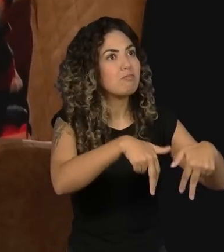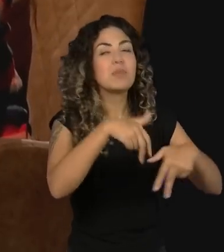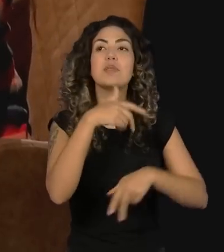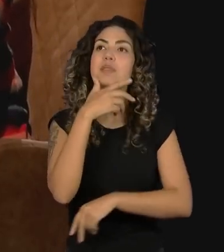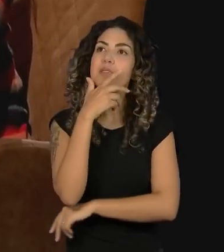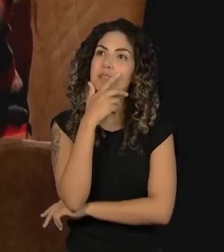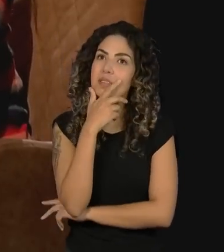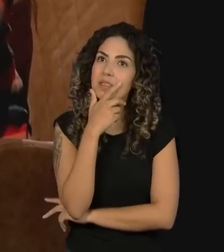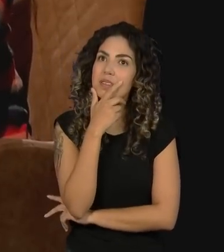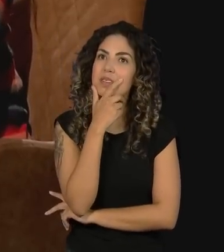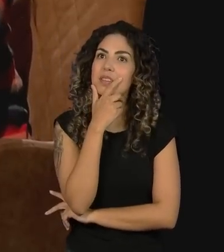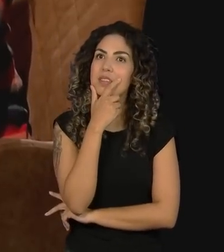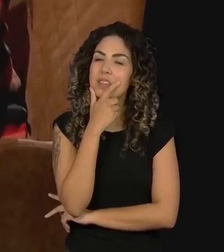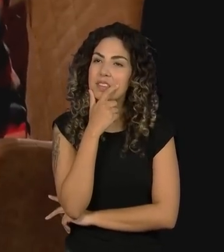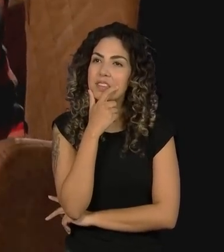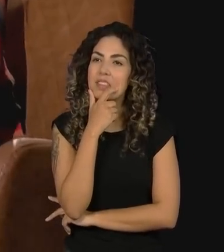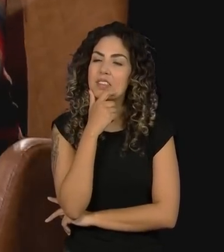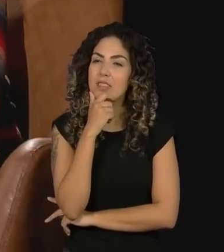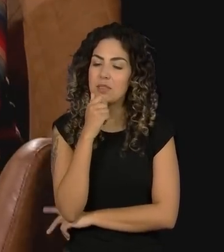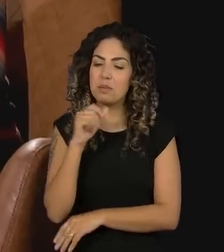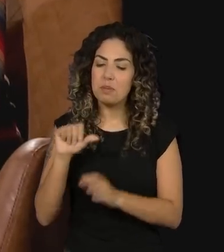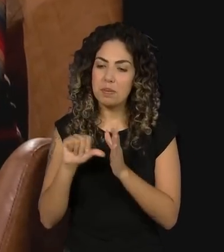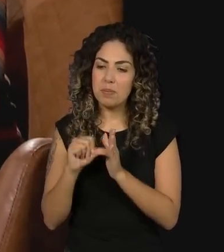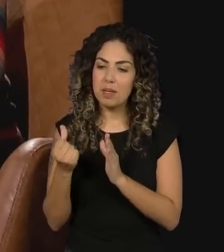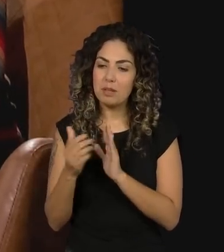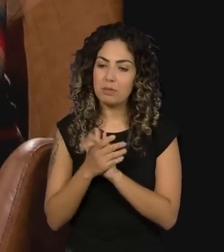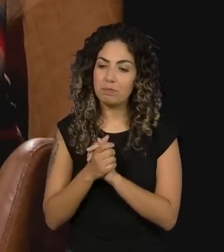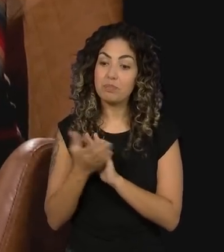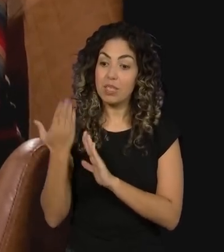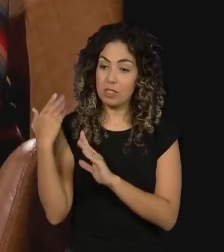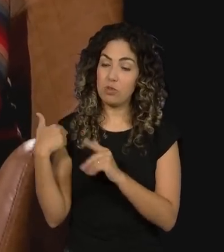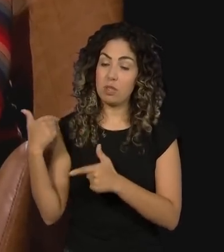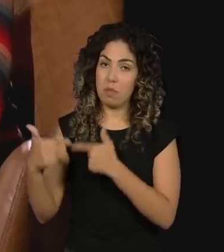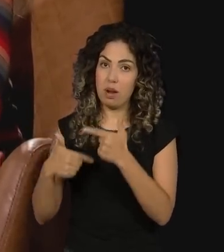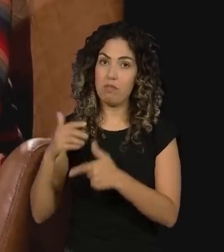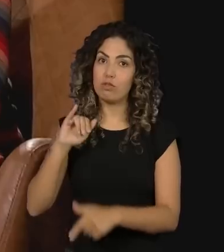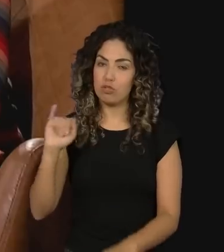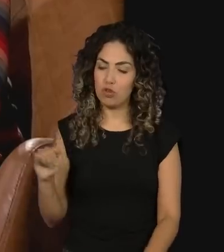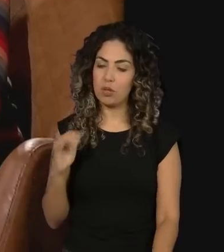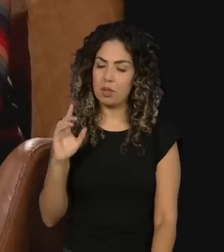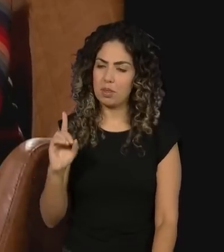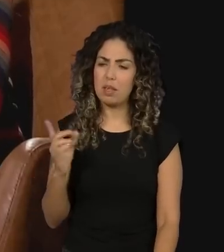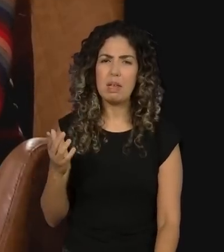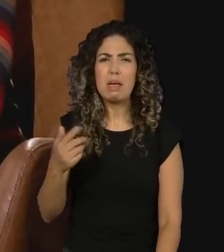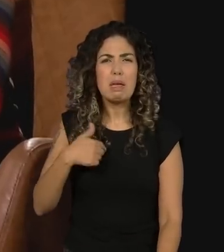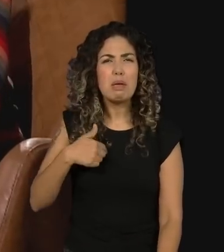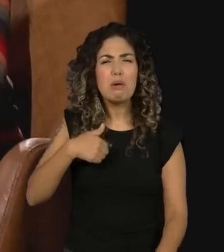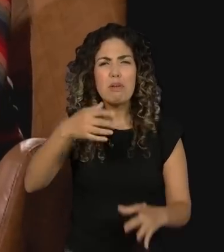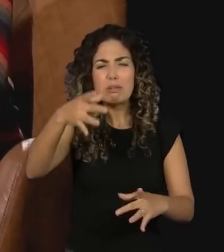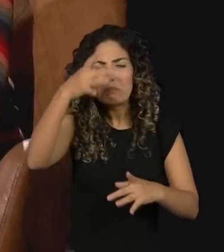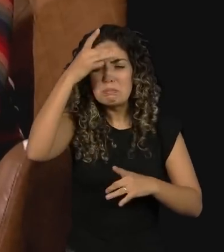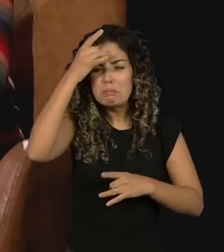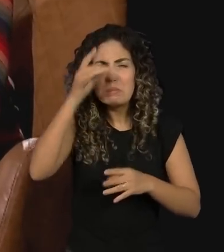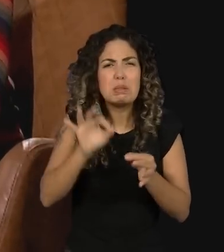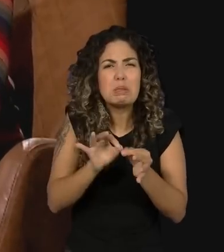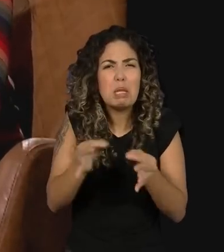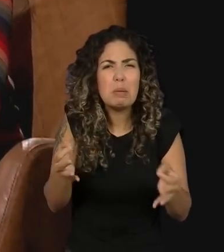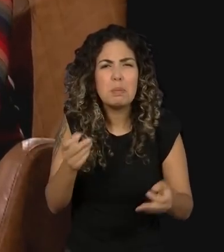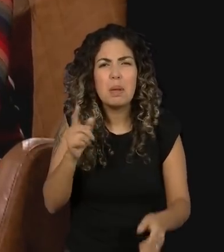Aí eu ainda trabalhava no JB, eu fiz um papel mínimo, uma prostituta.